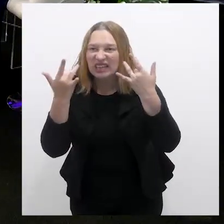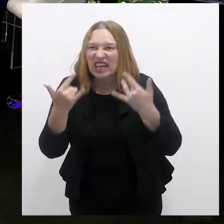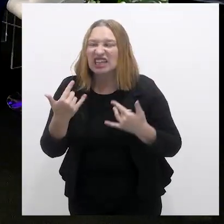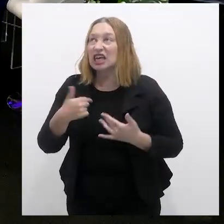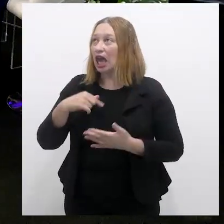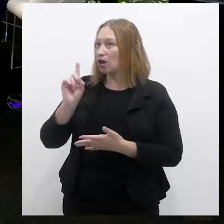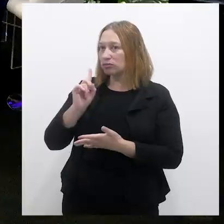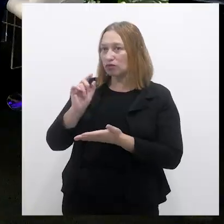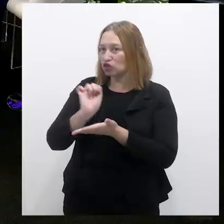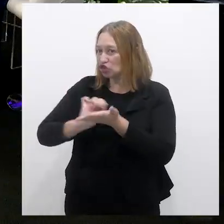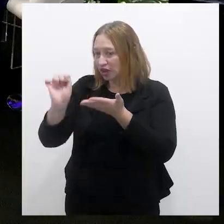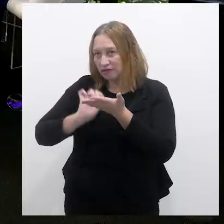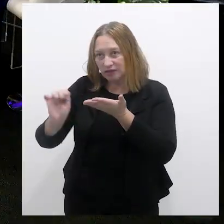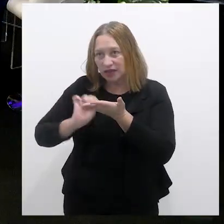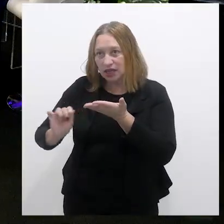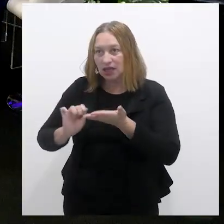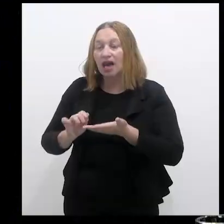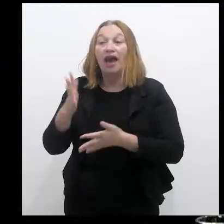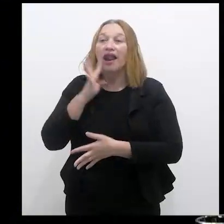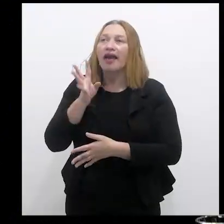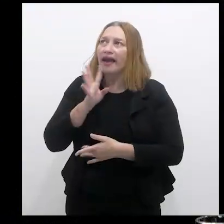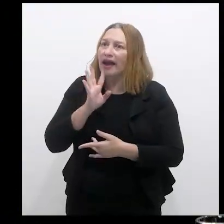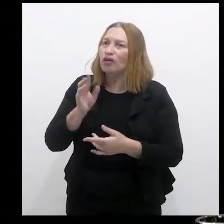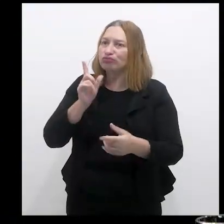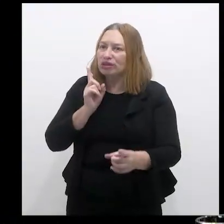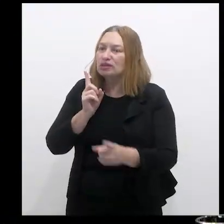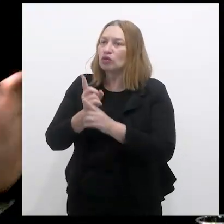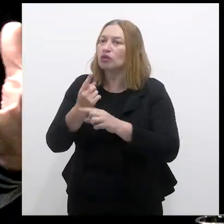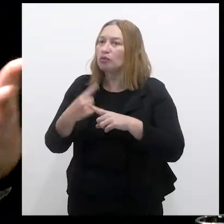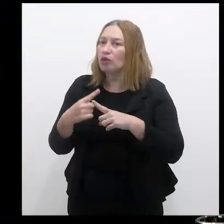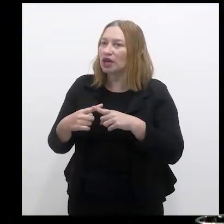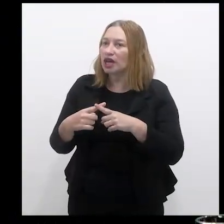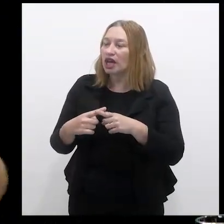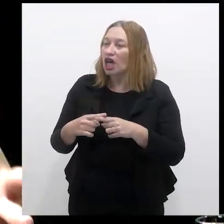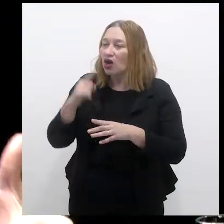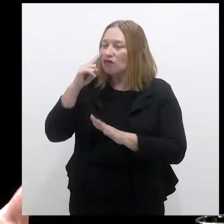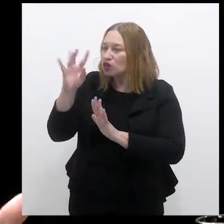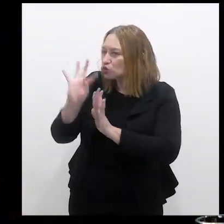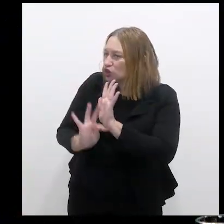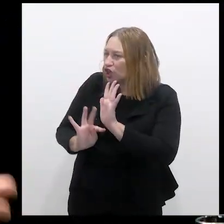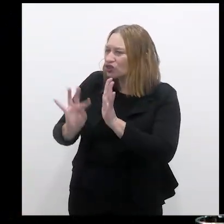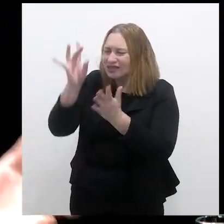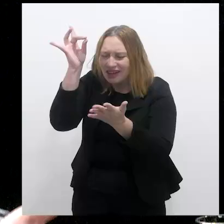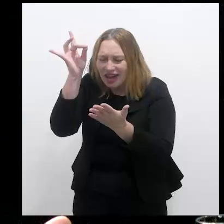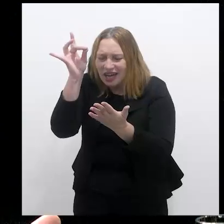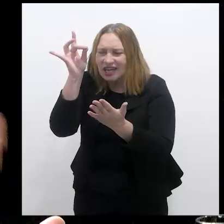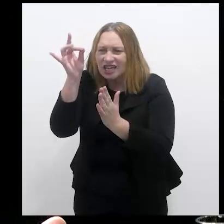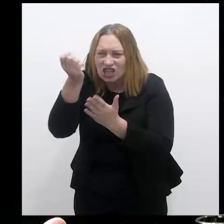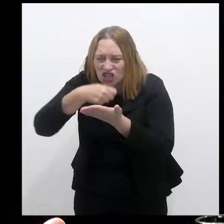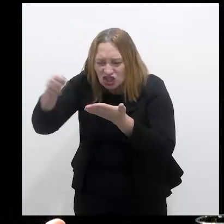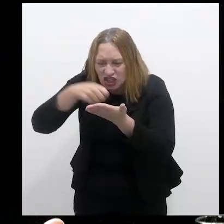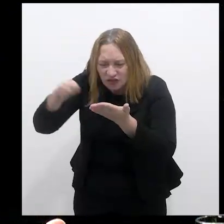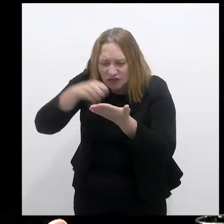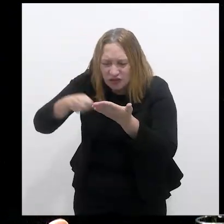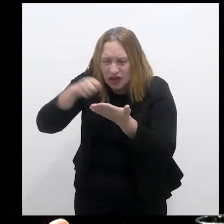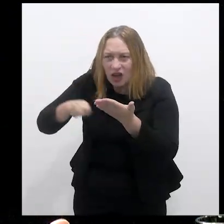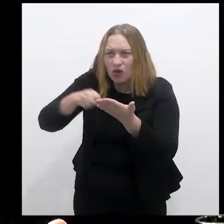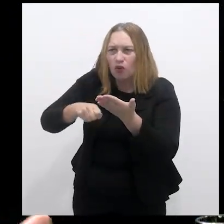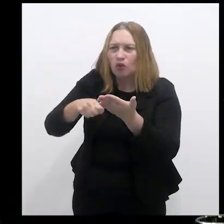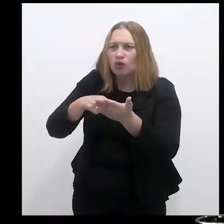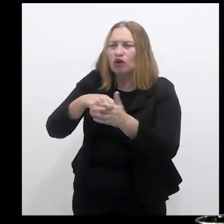um espetáculo que não foi eu que escrevi, é legal ter esse encontro, né? Então eu parto muito do texto, do que está escrito, do que a